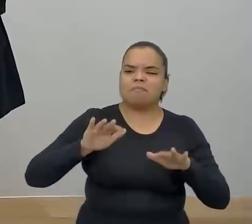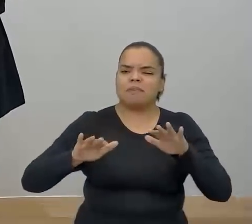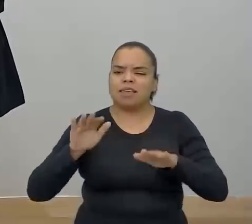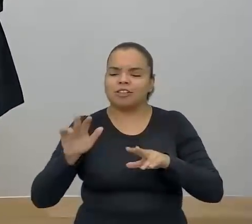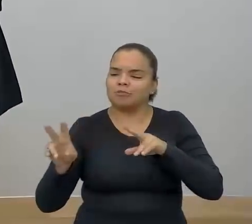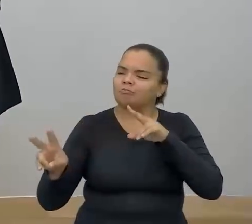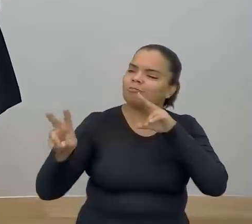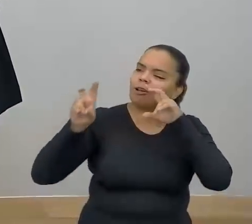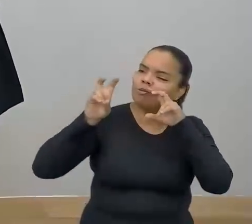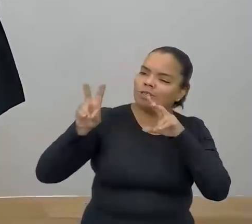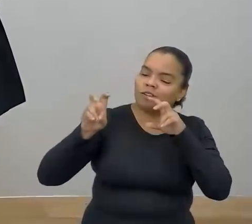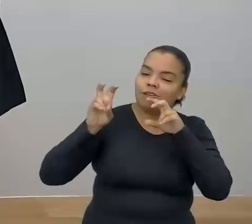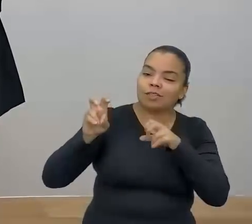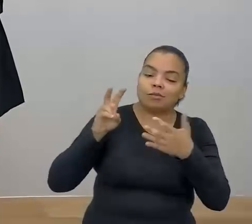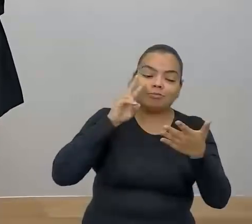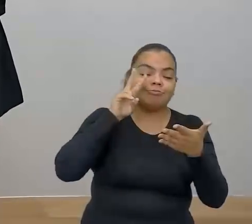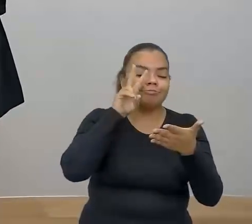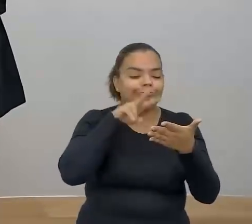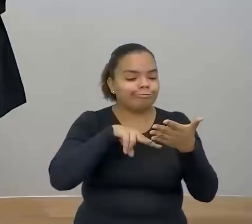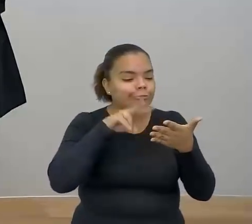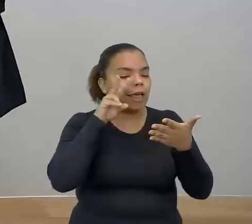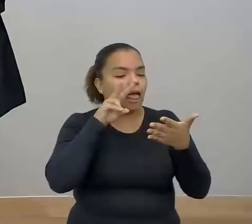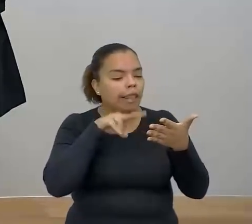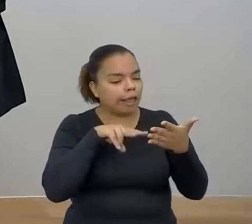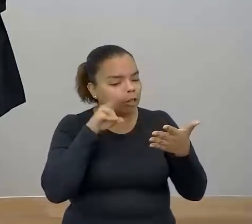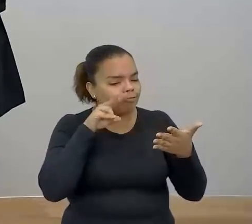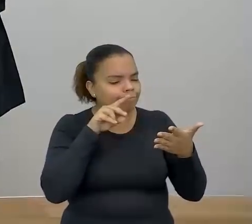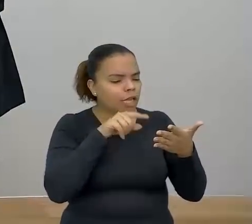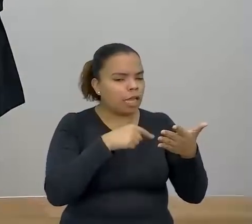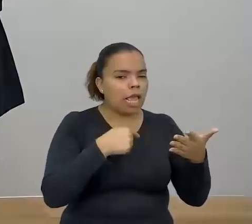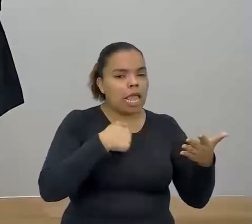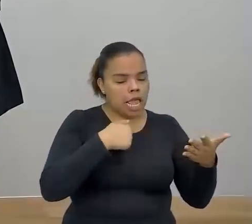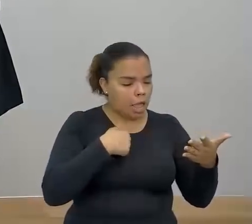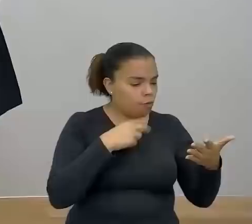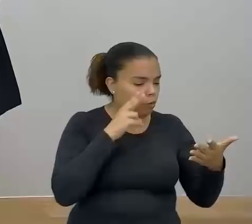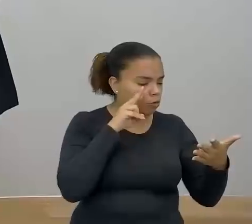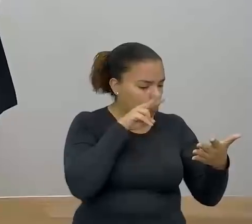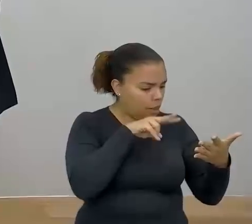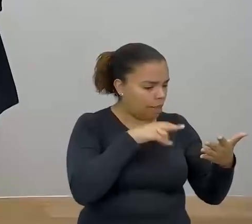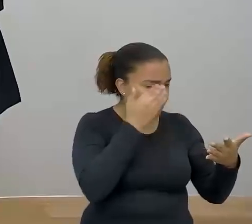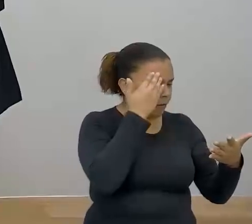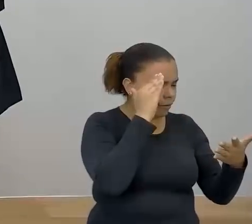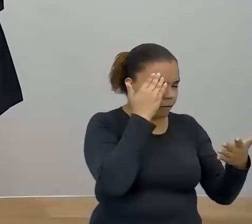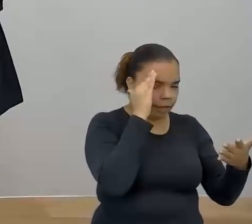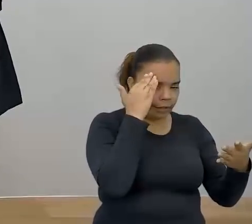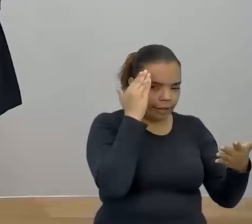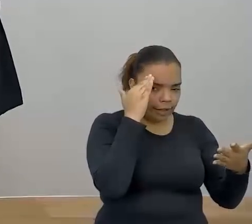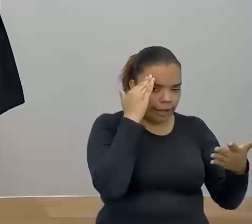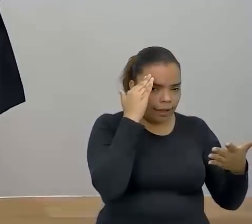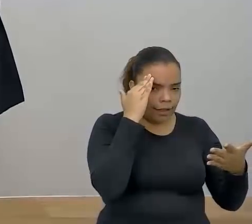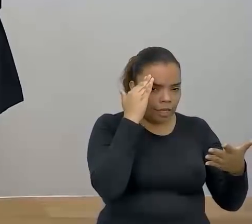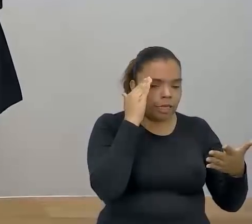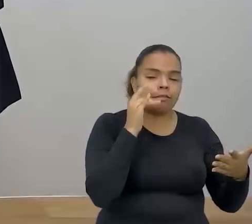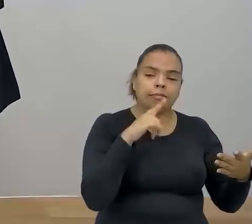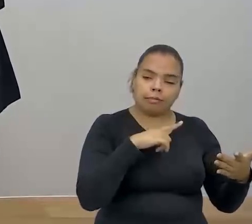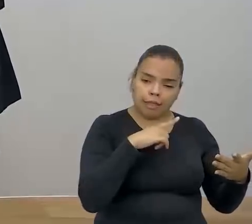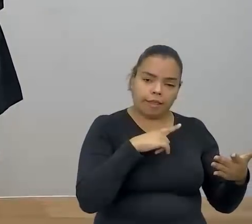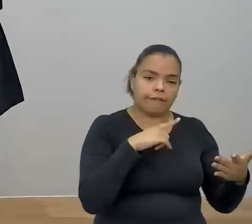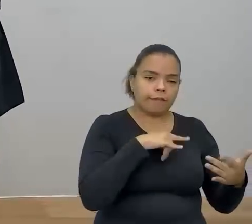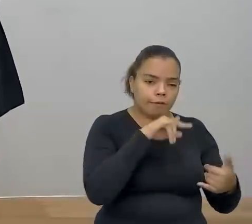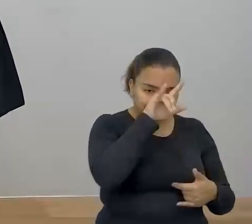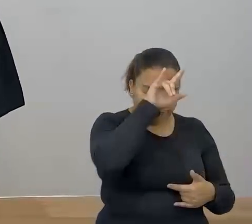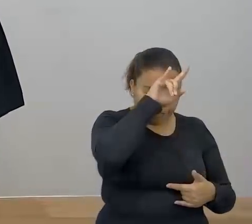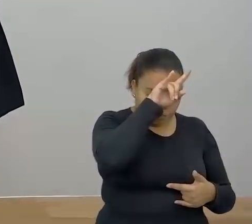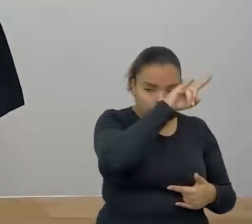de quem está lendo para a gente chegar no consenso. Então, eu posso ler e entender, assim como vários professores, que houve um comportamento